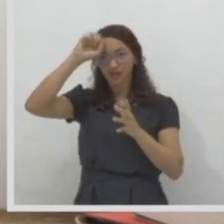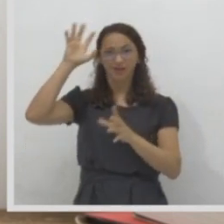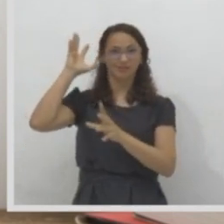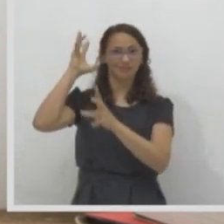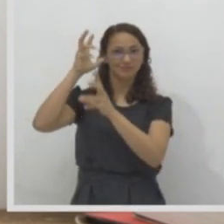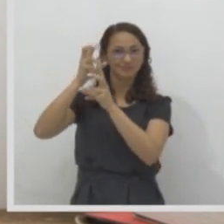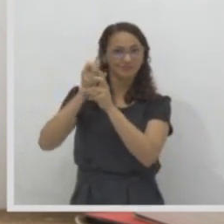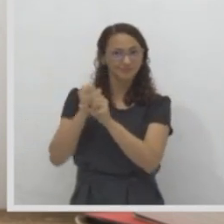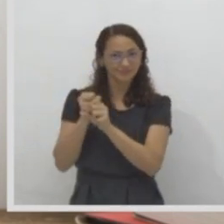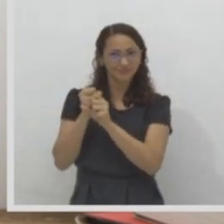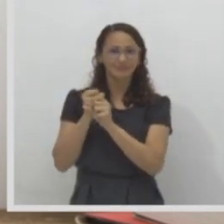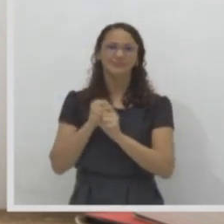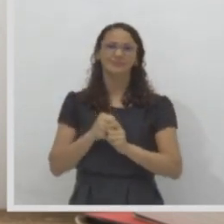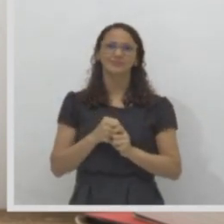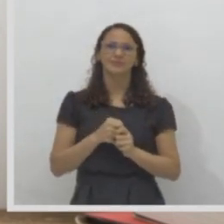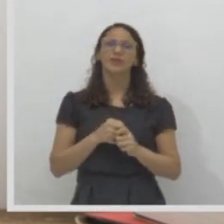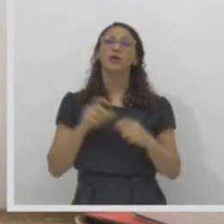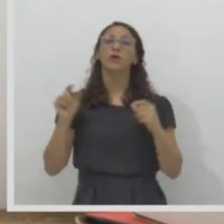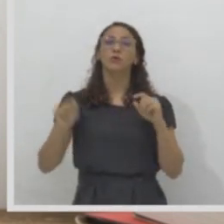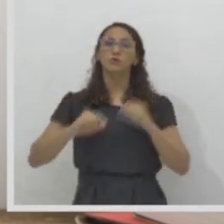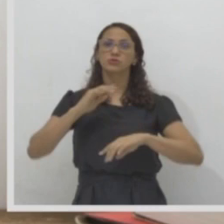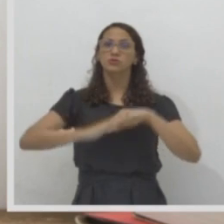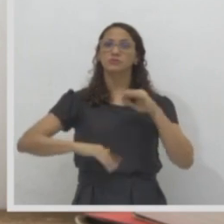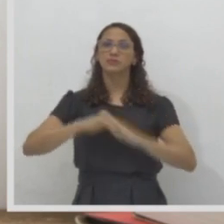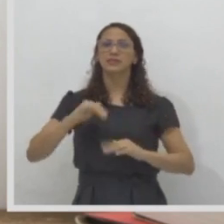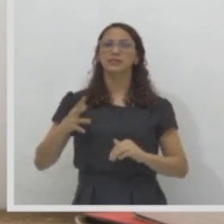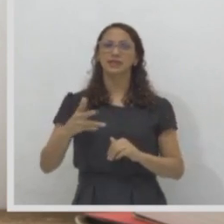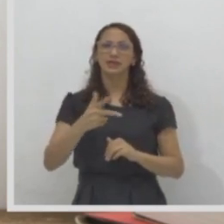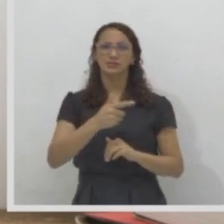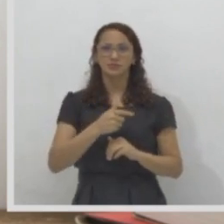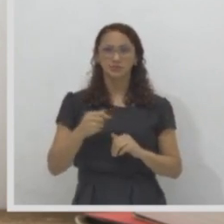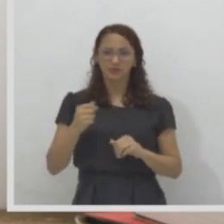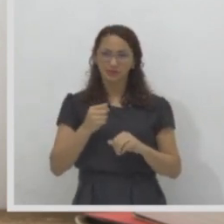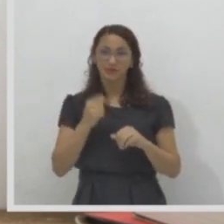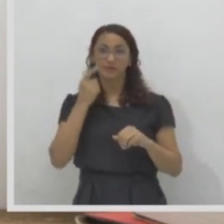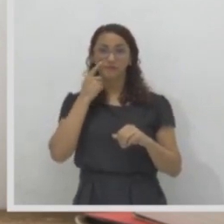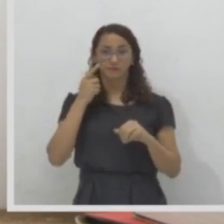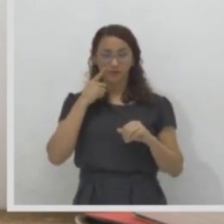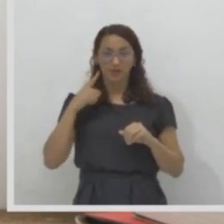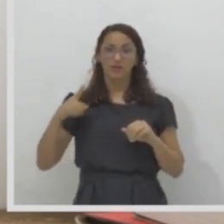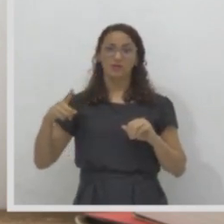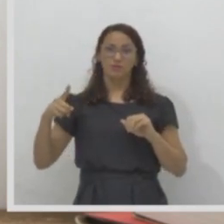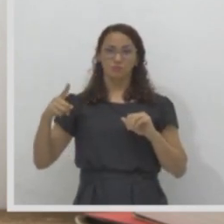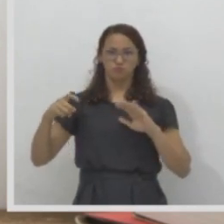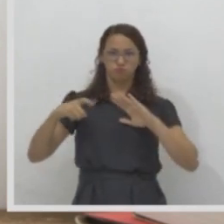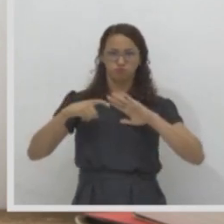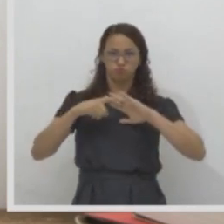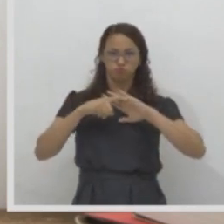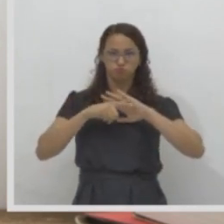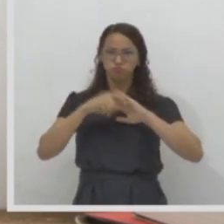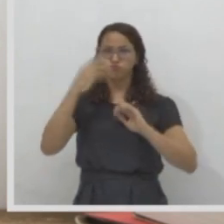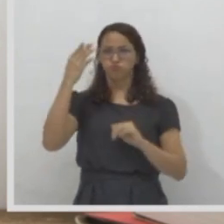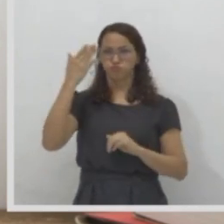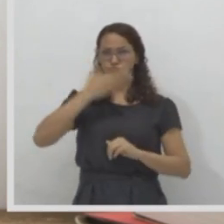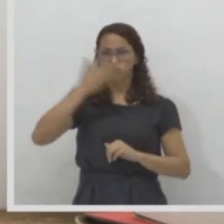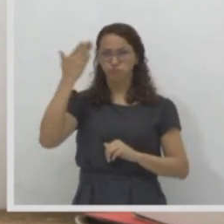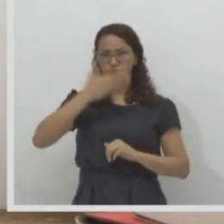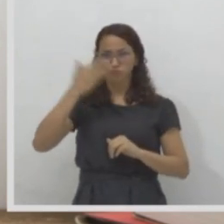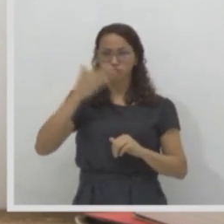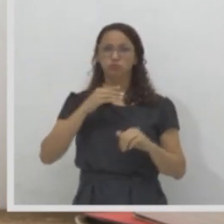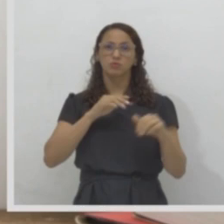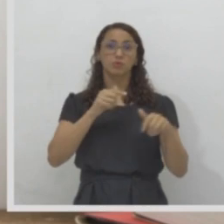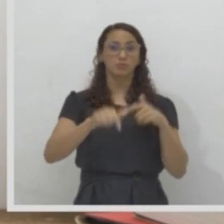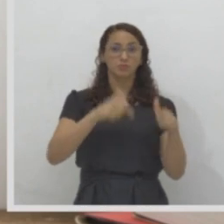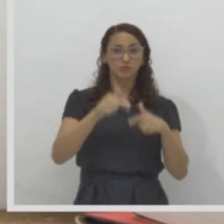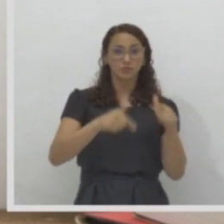Quais as habilidades que nós trabalhamos? Verificar a participação de micro-organismos na produção de alimentos,